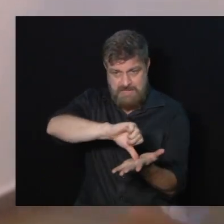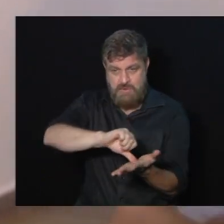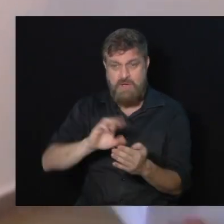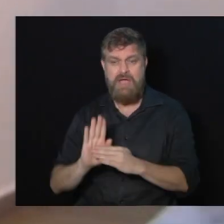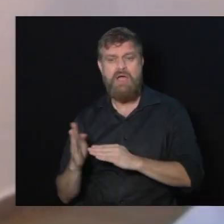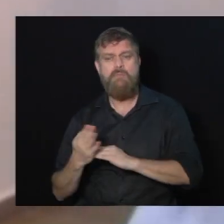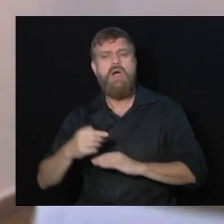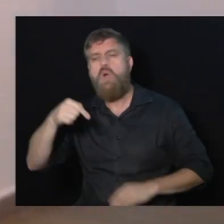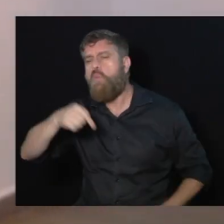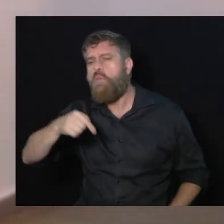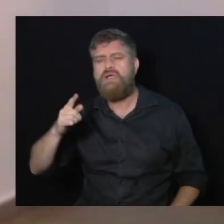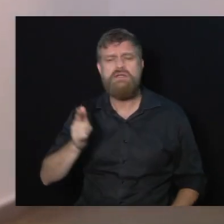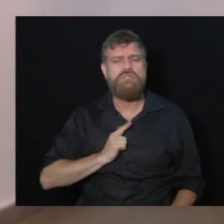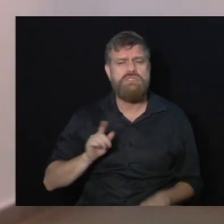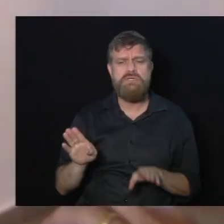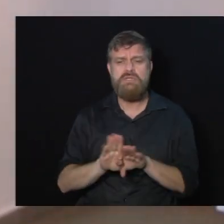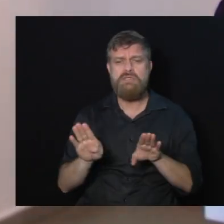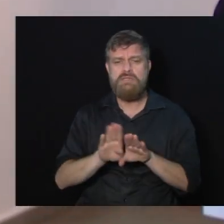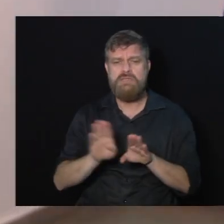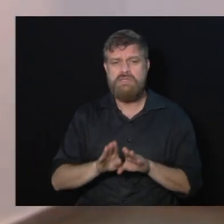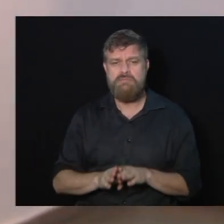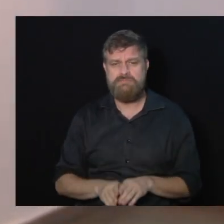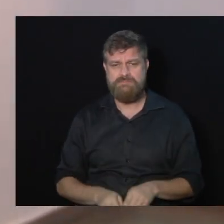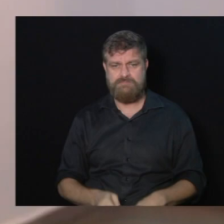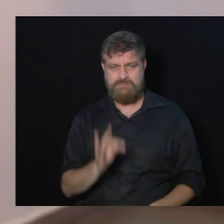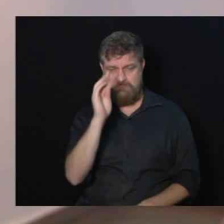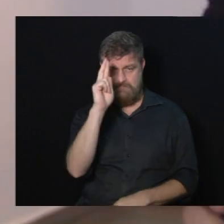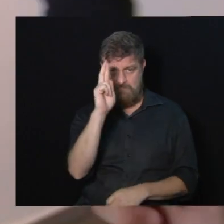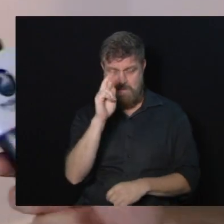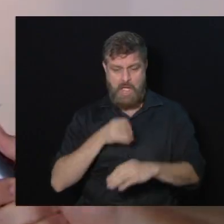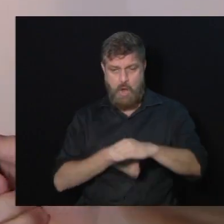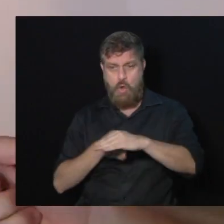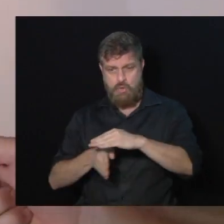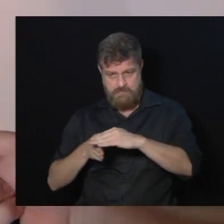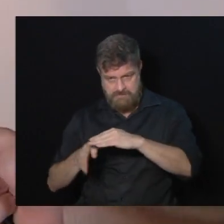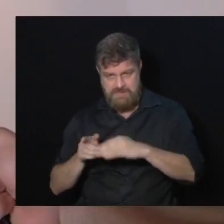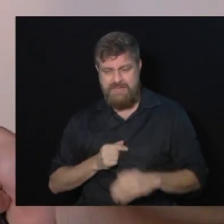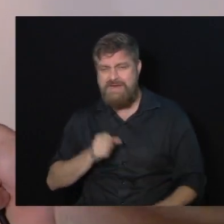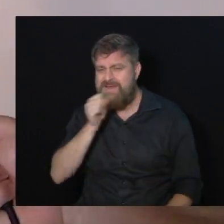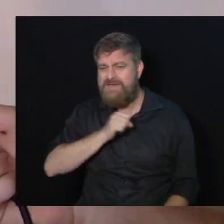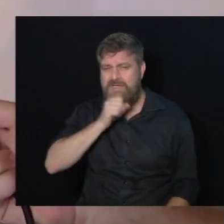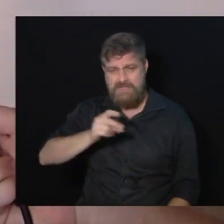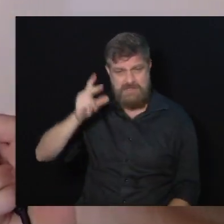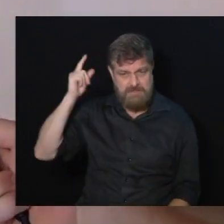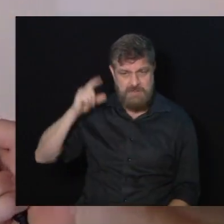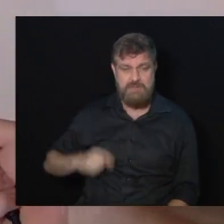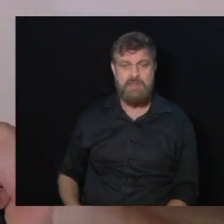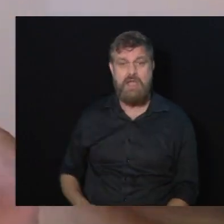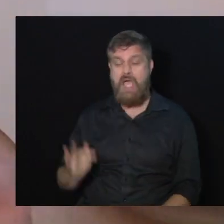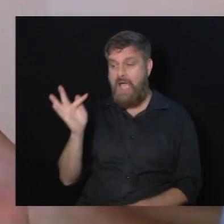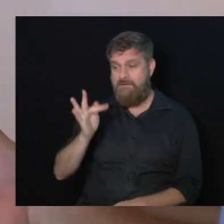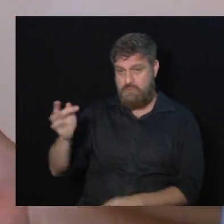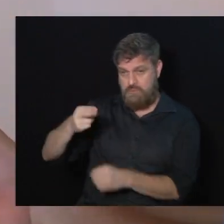tinha a antiga rodoviária da cidade, não é isso? Sim. A universidade,